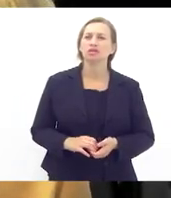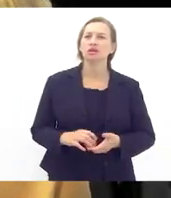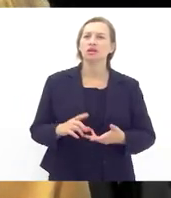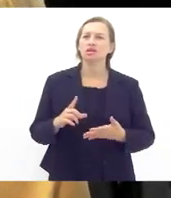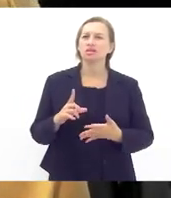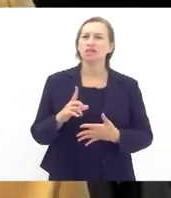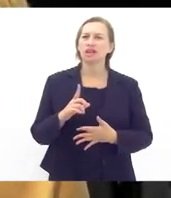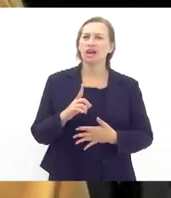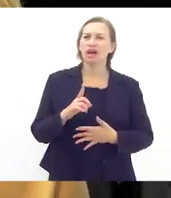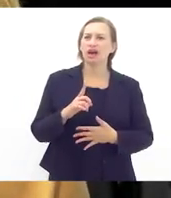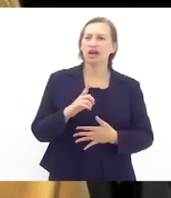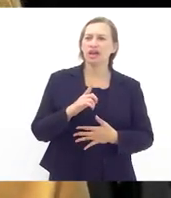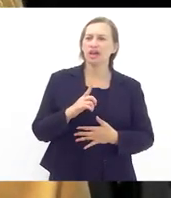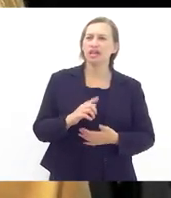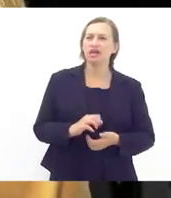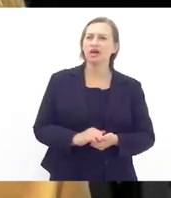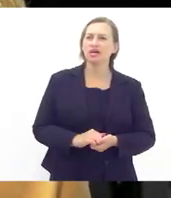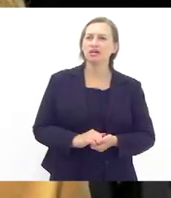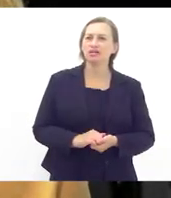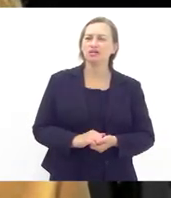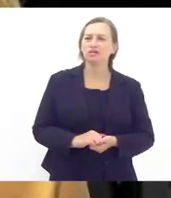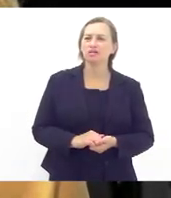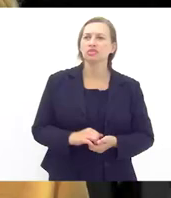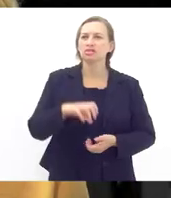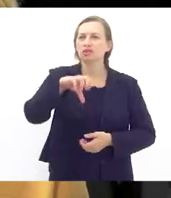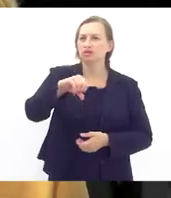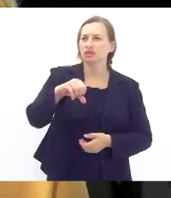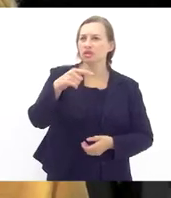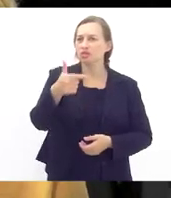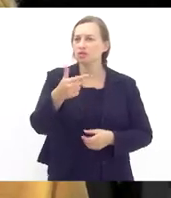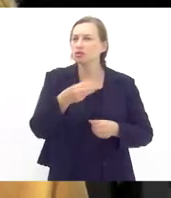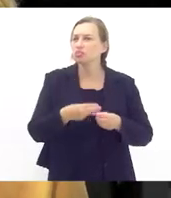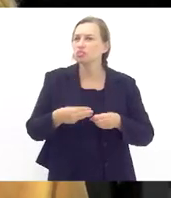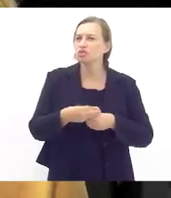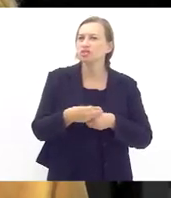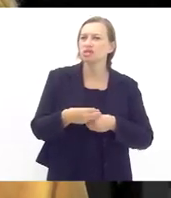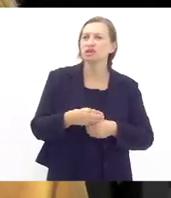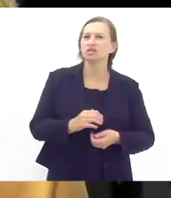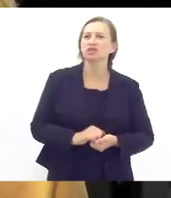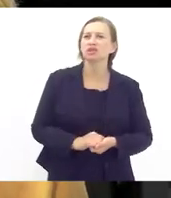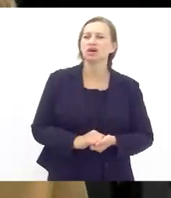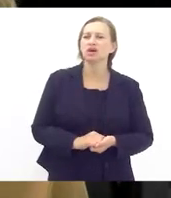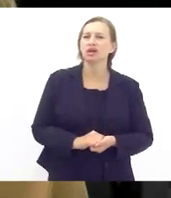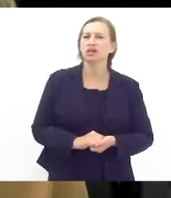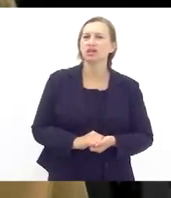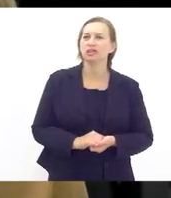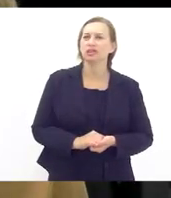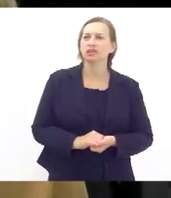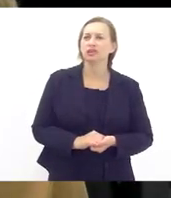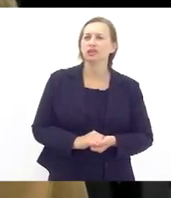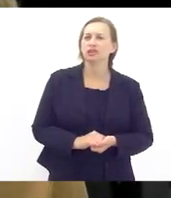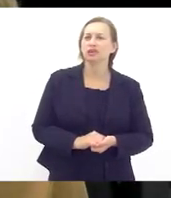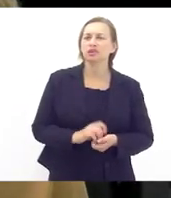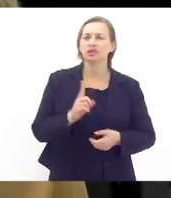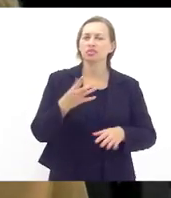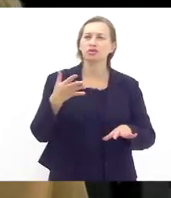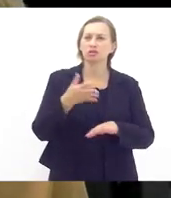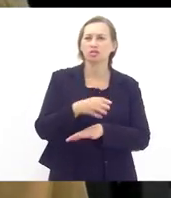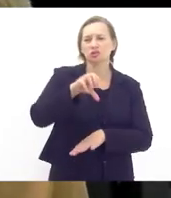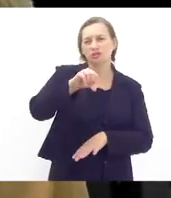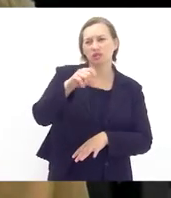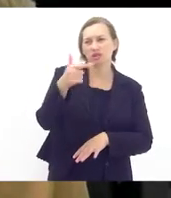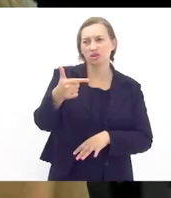faz uma motivação para que esteja sempre os 92 o que a gente faz a gente faz para 92 mas às vezes a gente não chega em 92